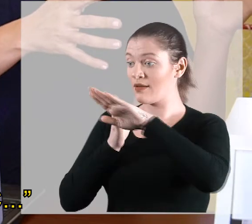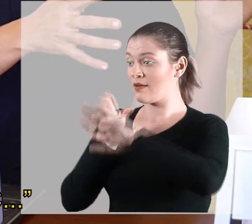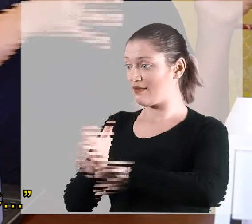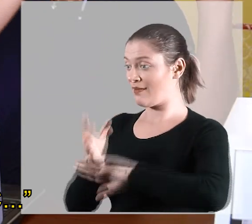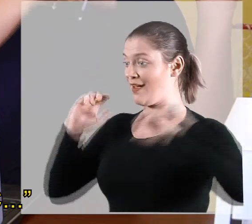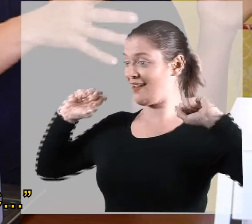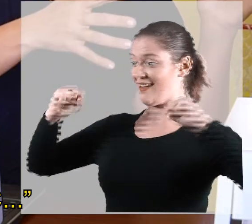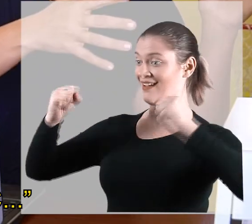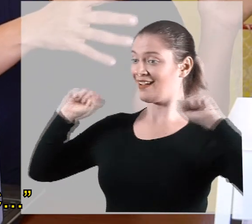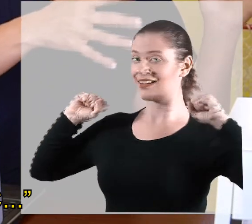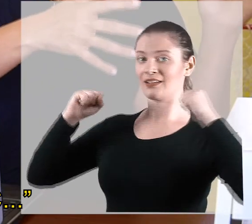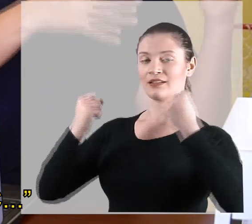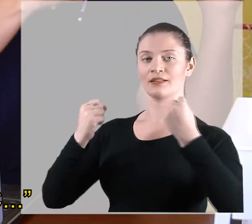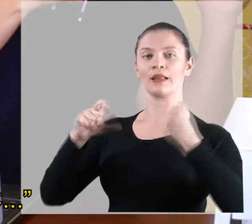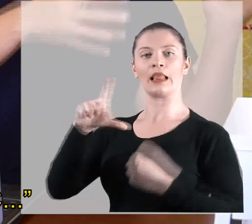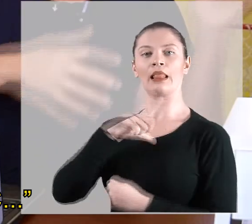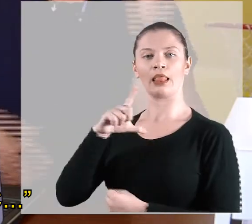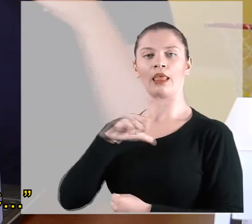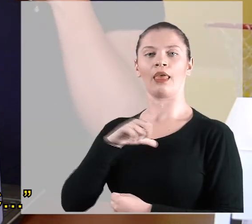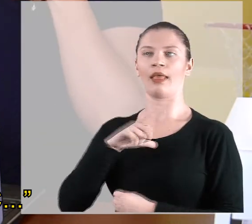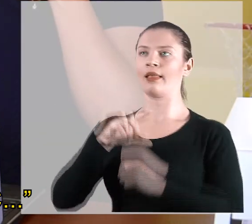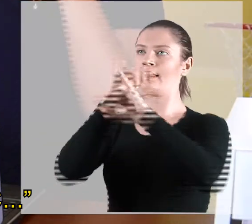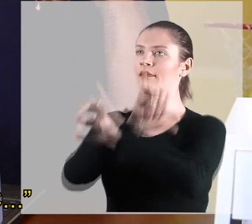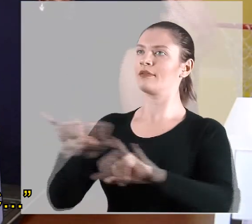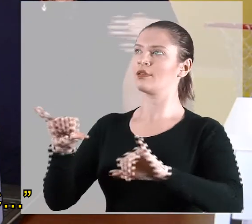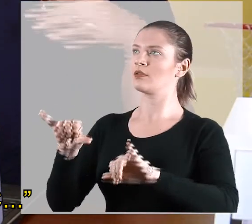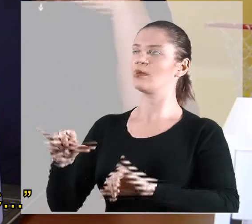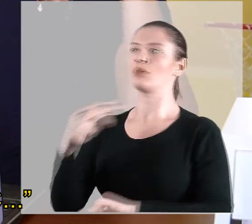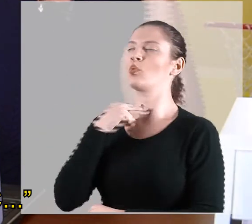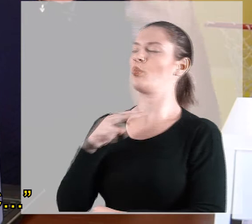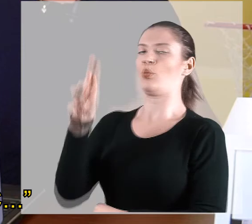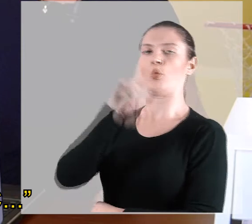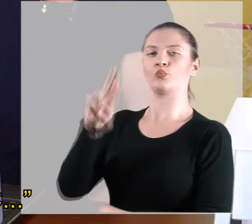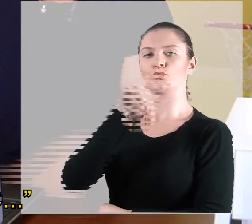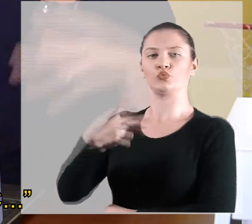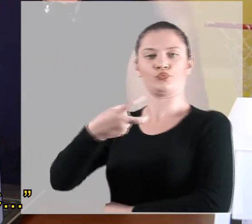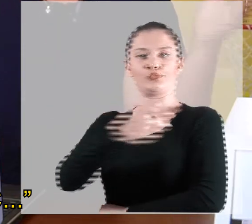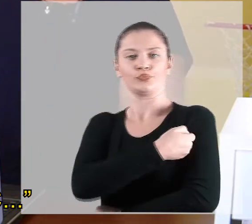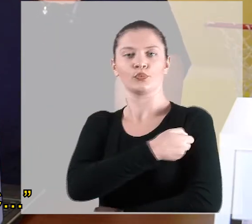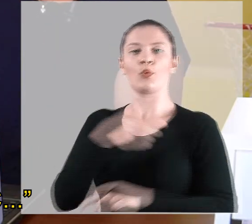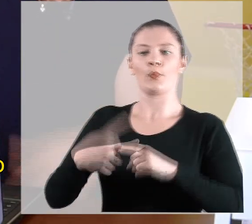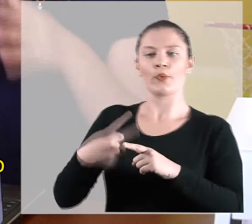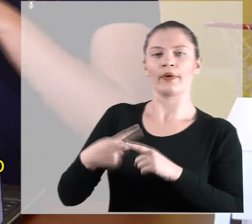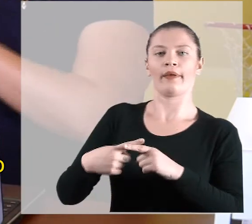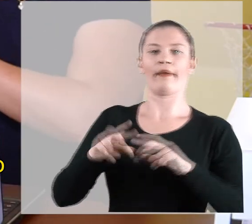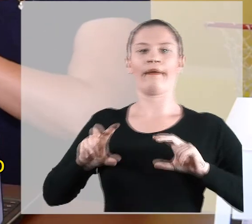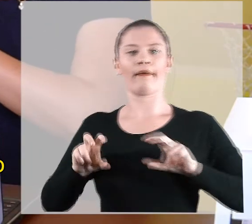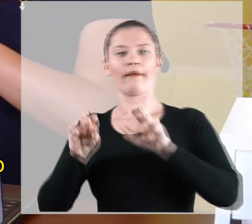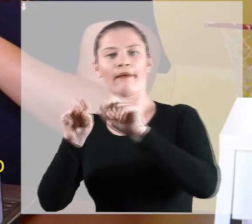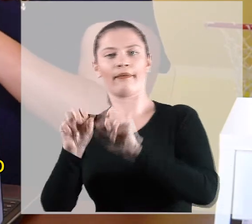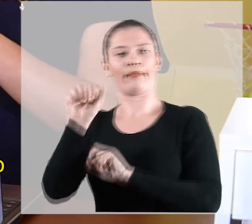né, os avisos, não use anabolizantes, dá câncer, né, da AVC, dá não sei o quê. E aí